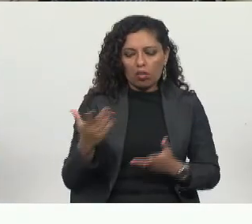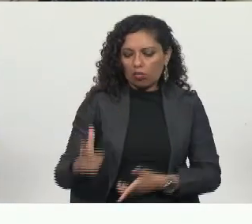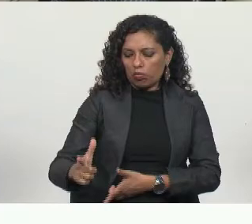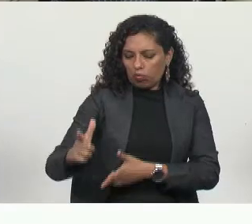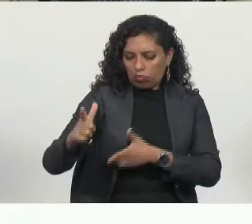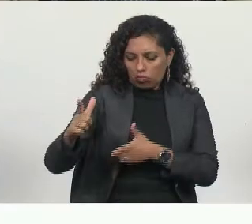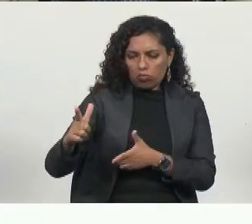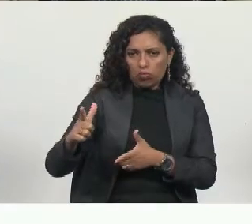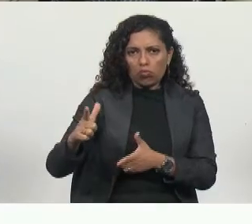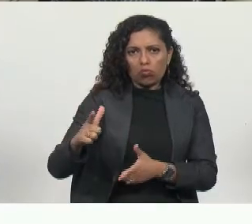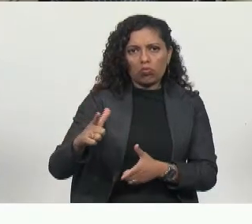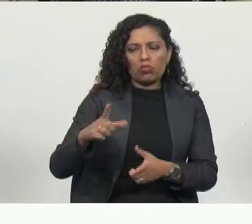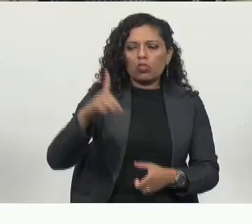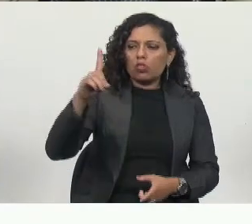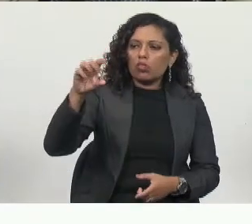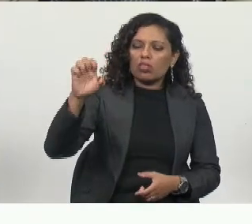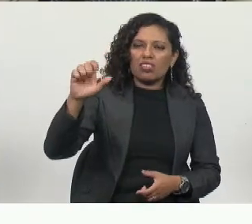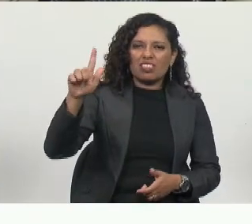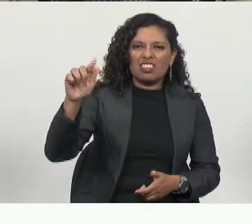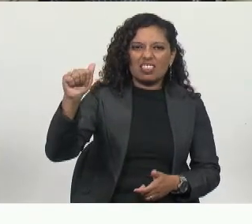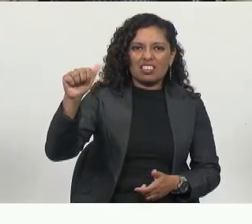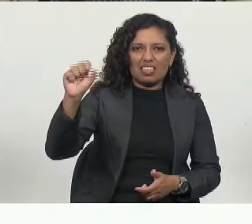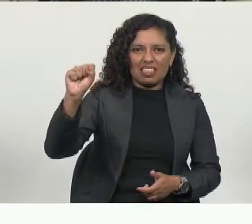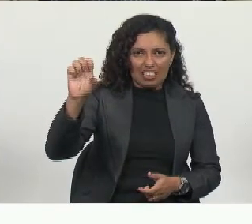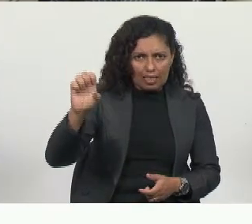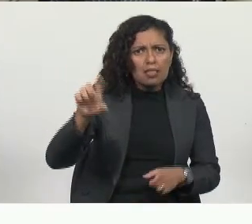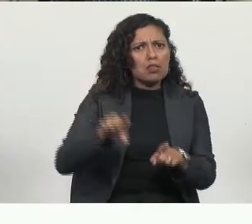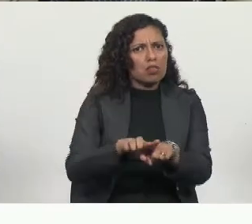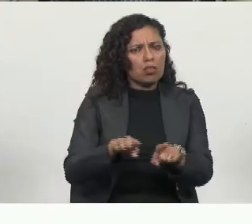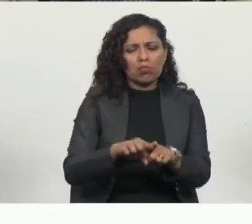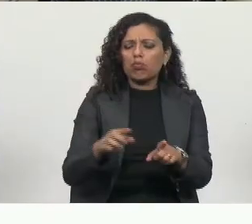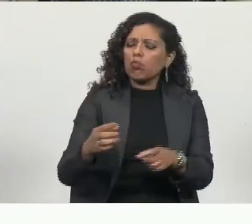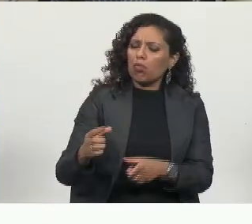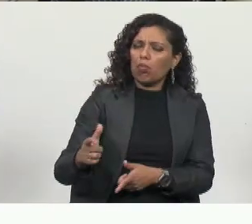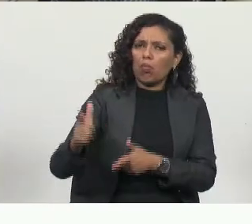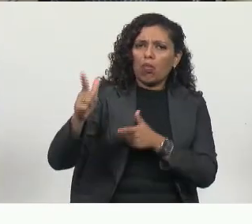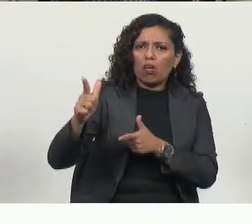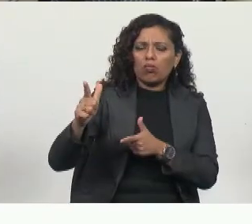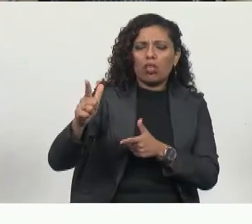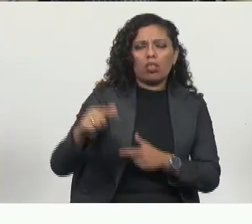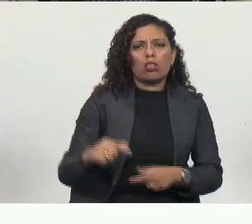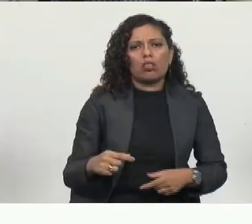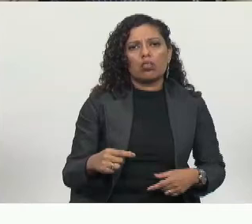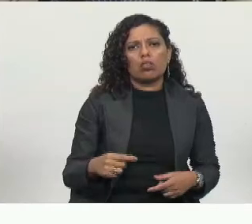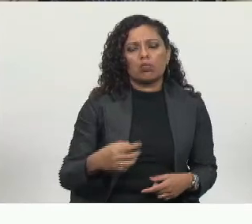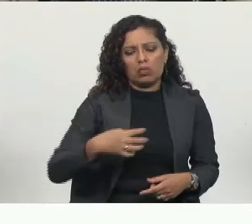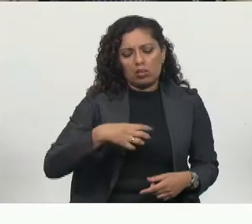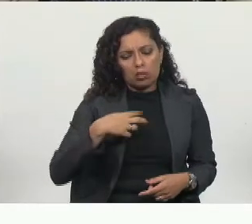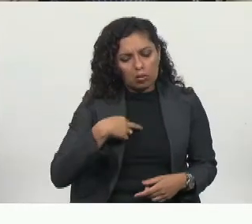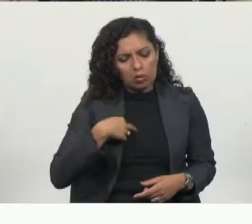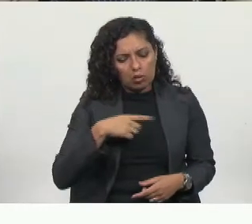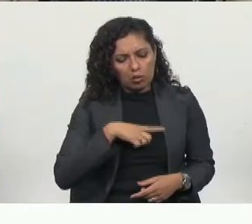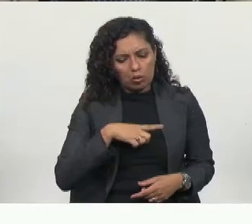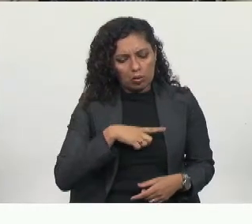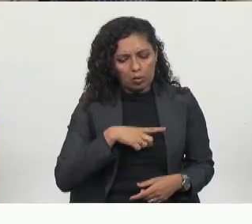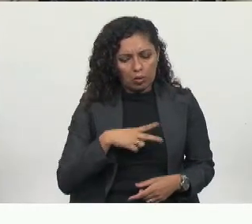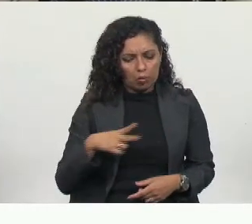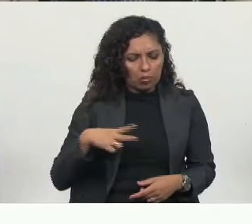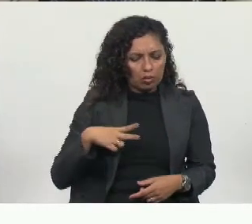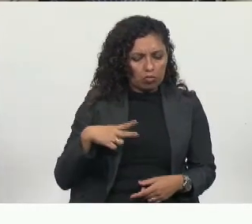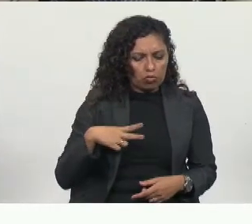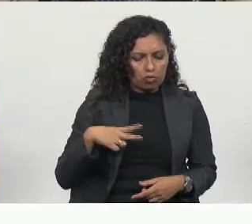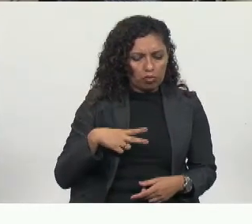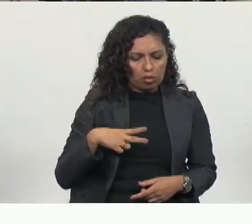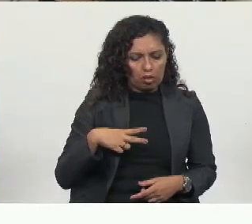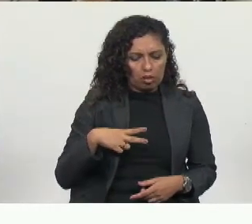aos degazianos e na subemenda também aos deputados. E eu tenho particularmente sido questionado